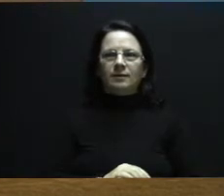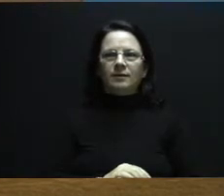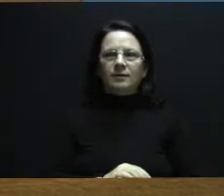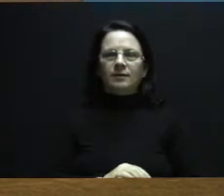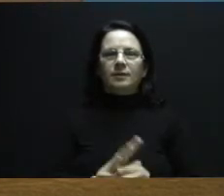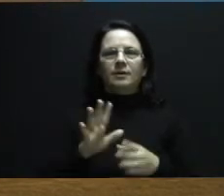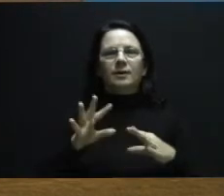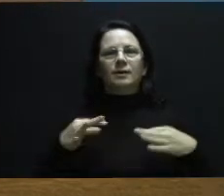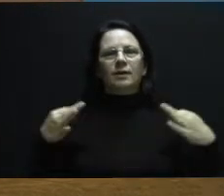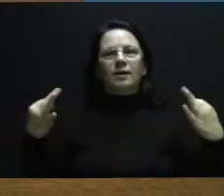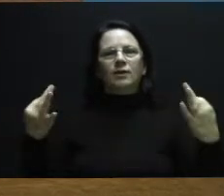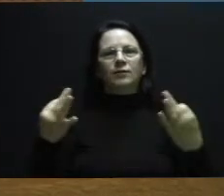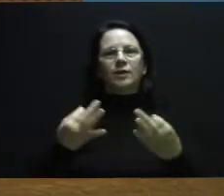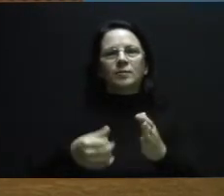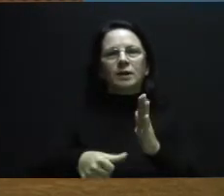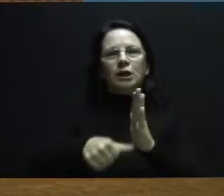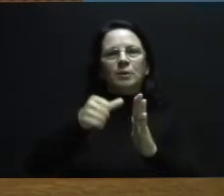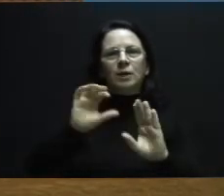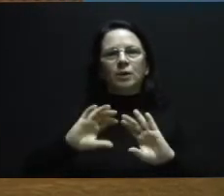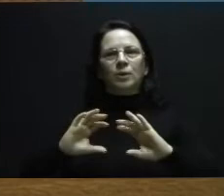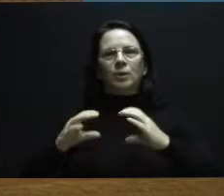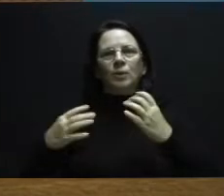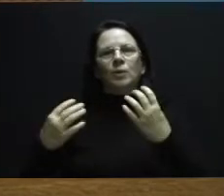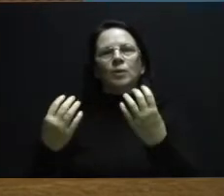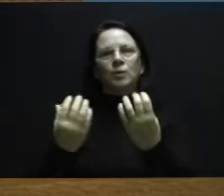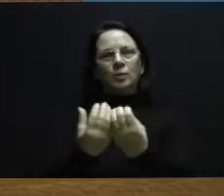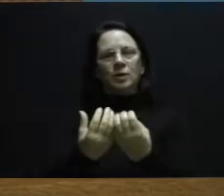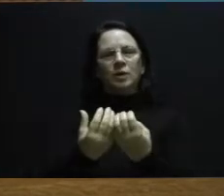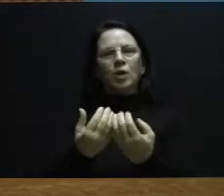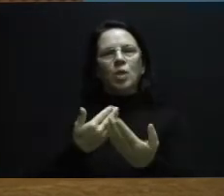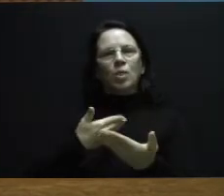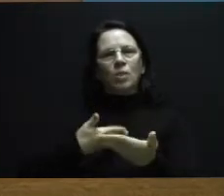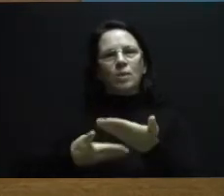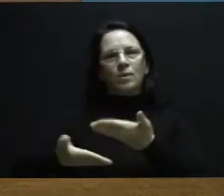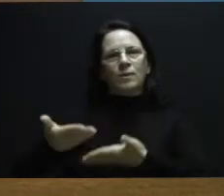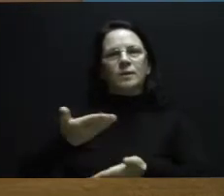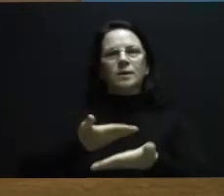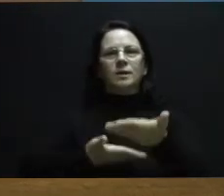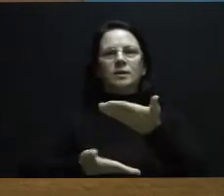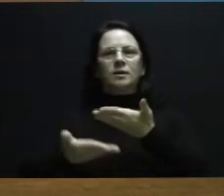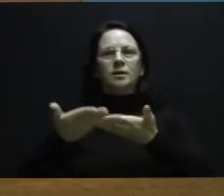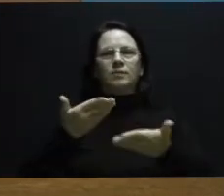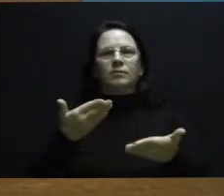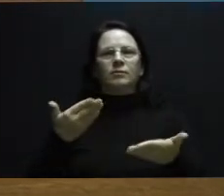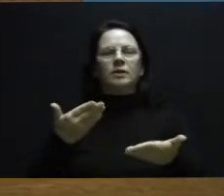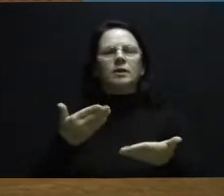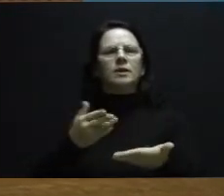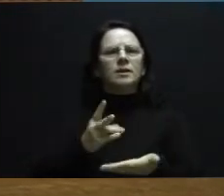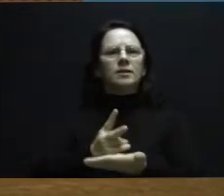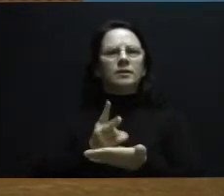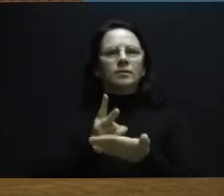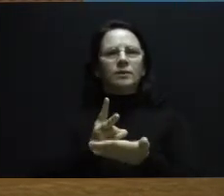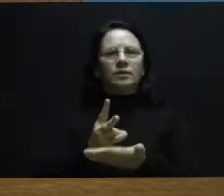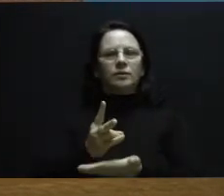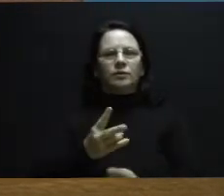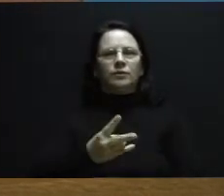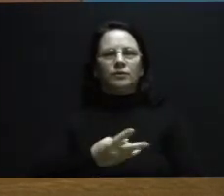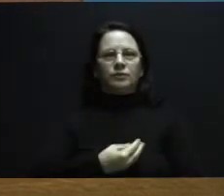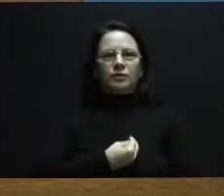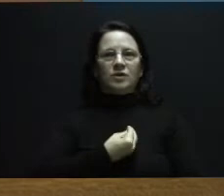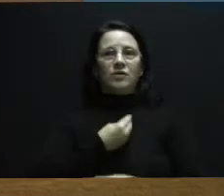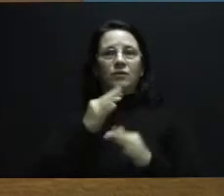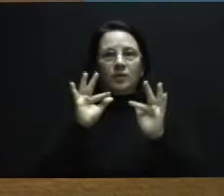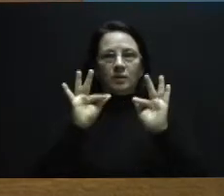a família é a primeira comunidade com a qual nos relacionamos e levamos até o fim de nossas vidas. É